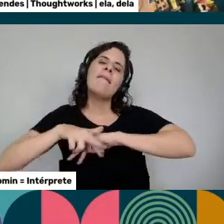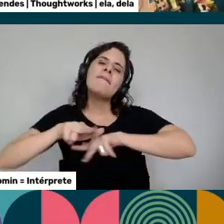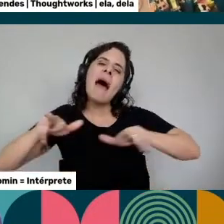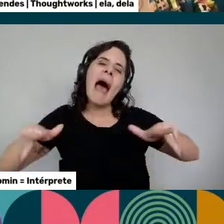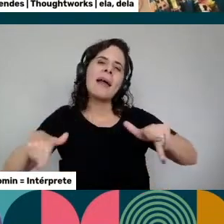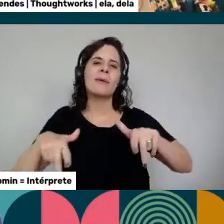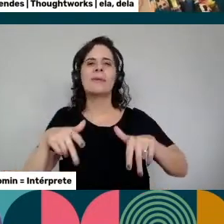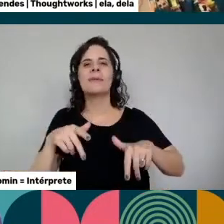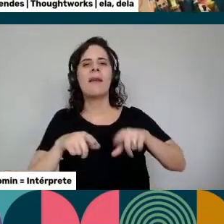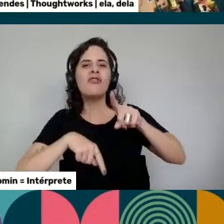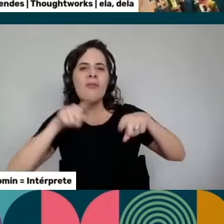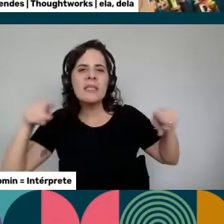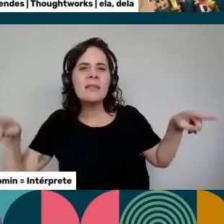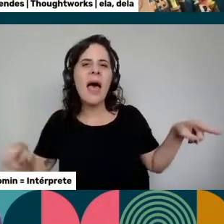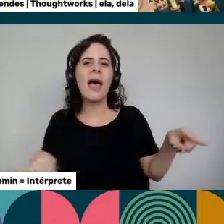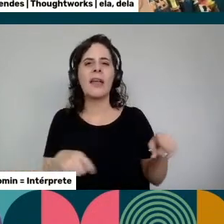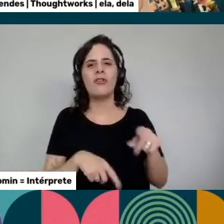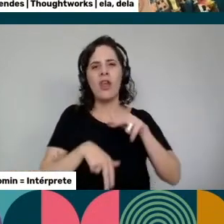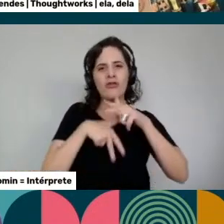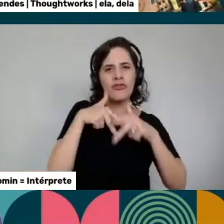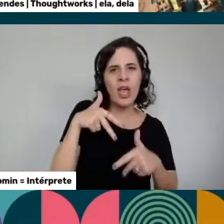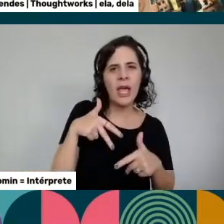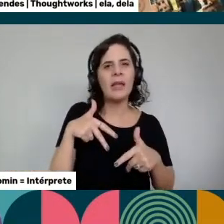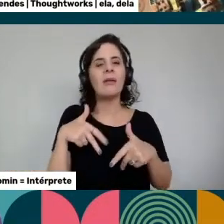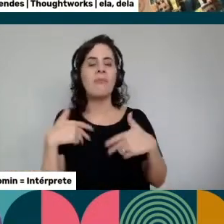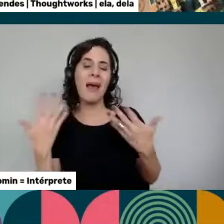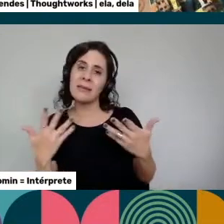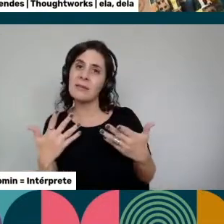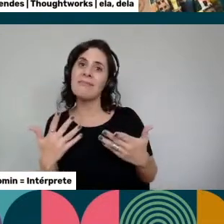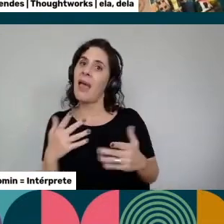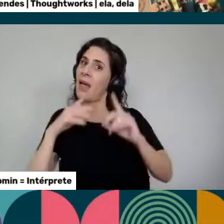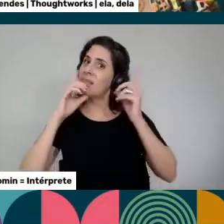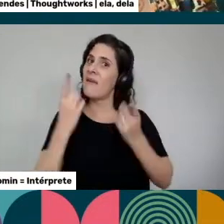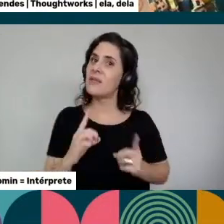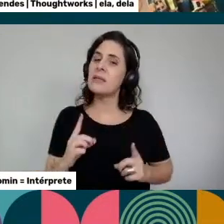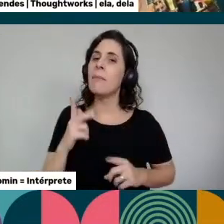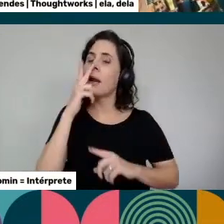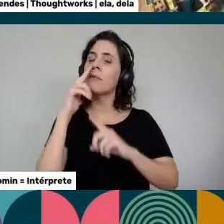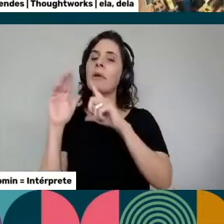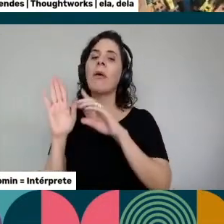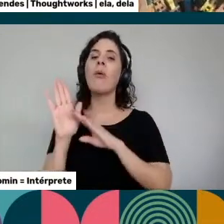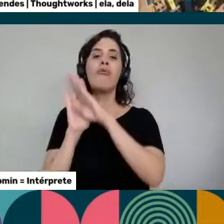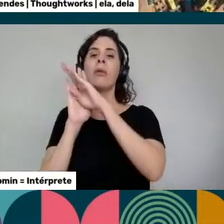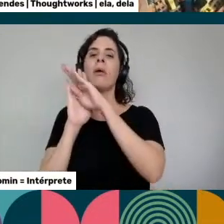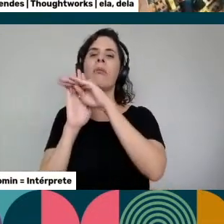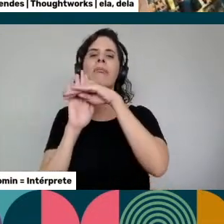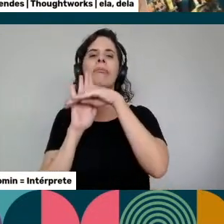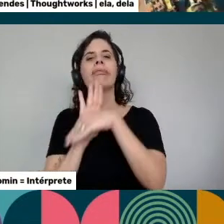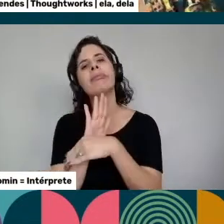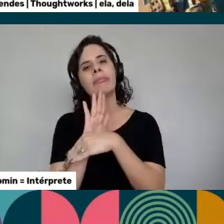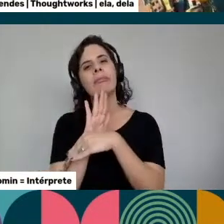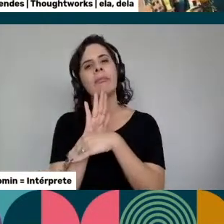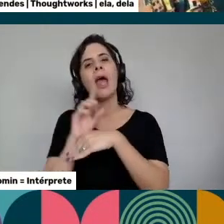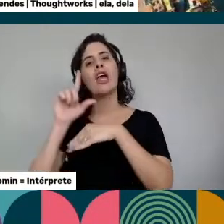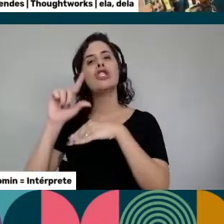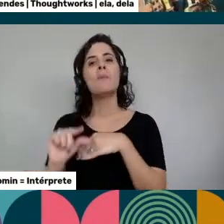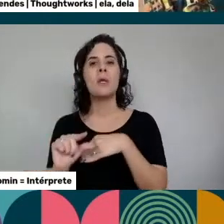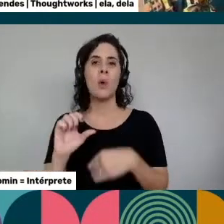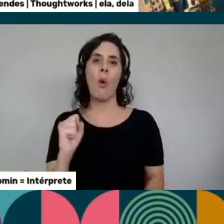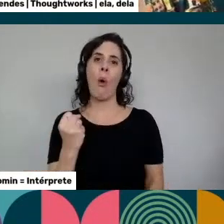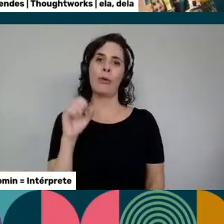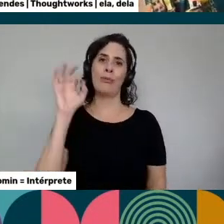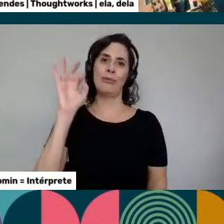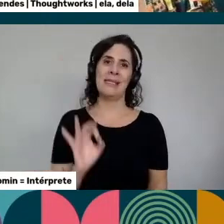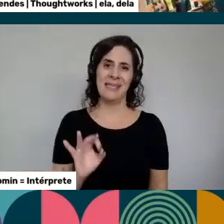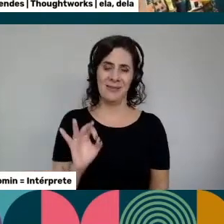deficiência caiu 8%, né? Então, a gente ainda precisa olhar para essa população de